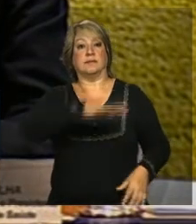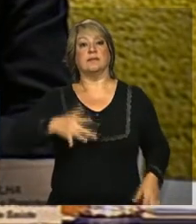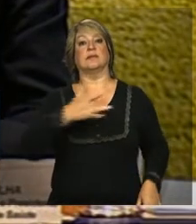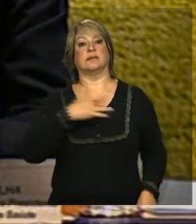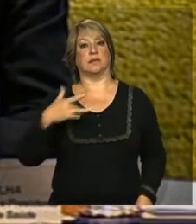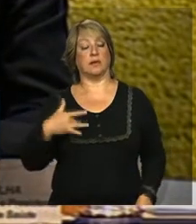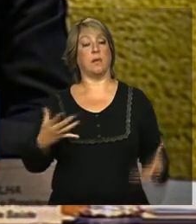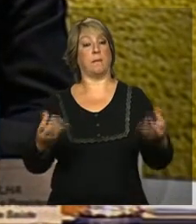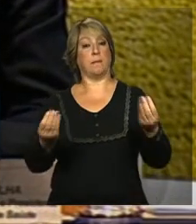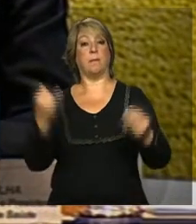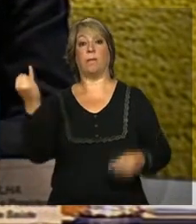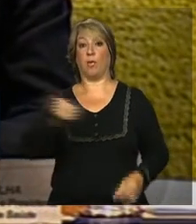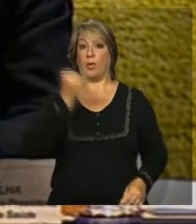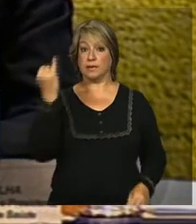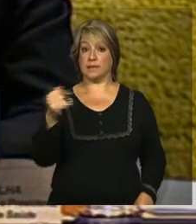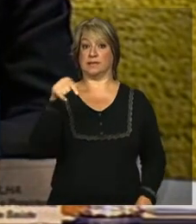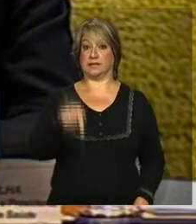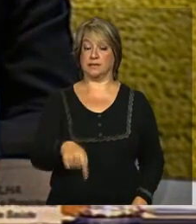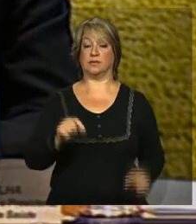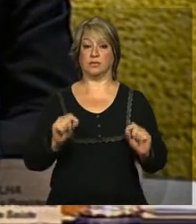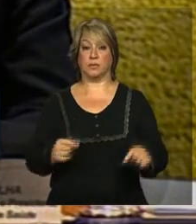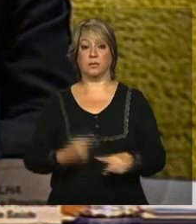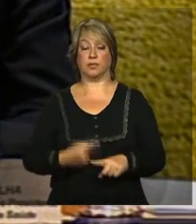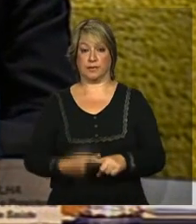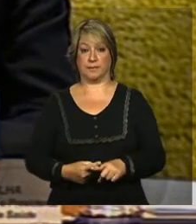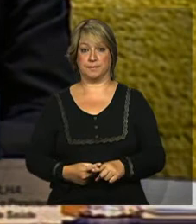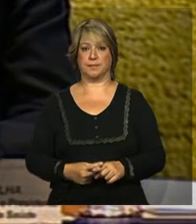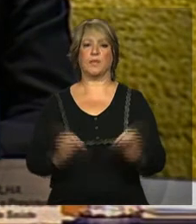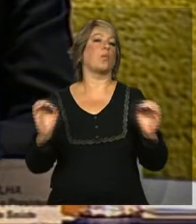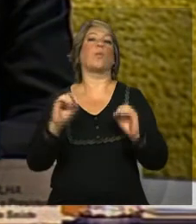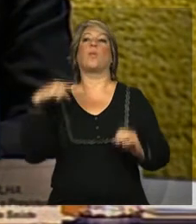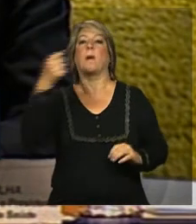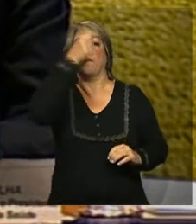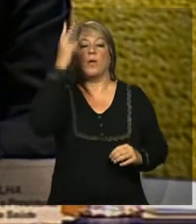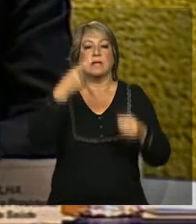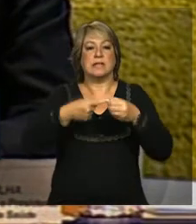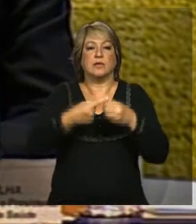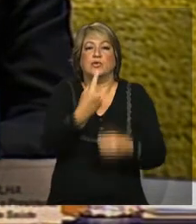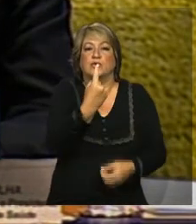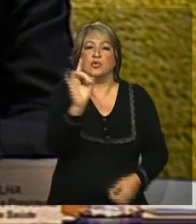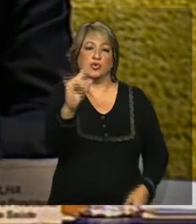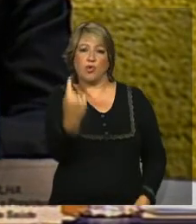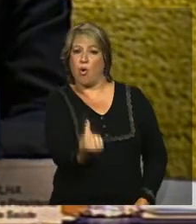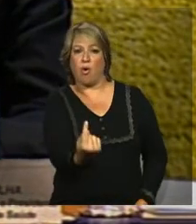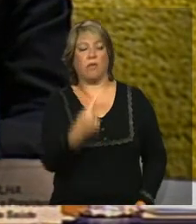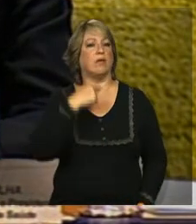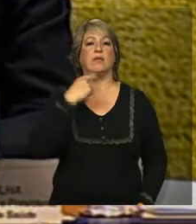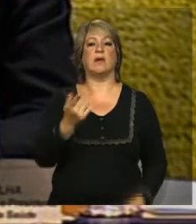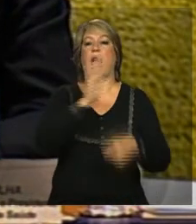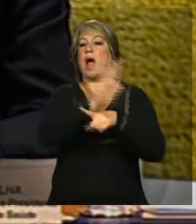saúde é muito importante esse conceito de que nenhum município sozinho consegue oferecer